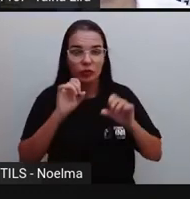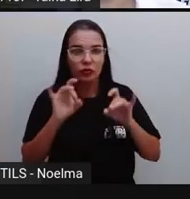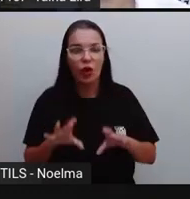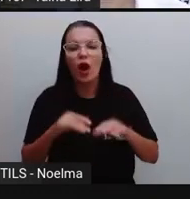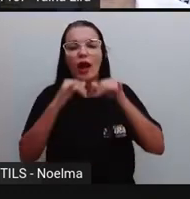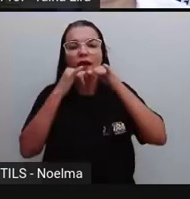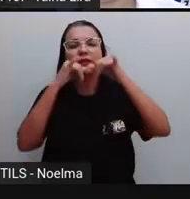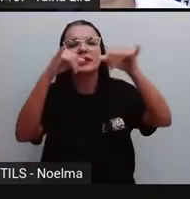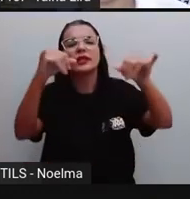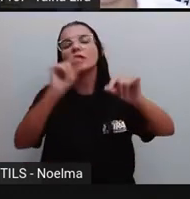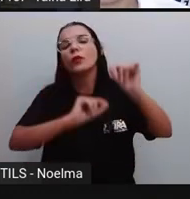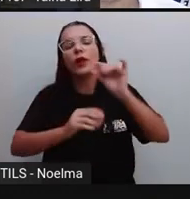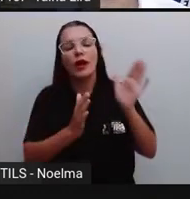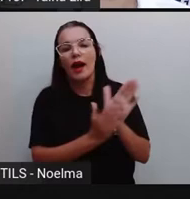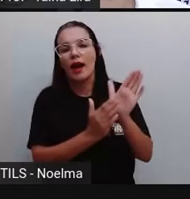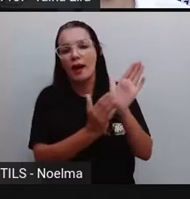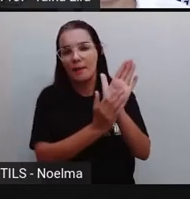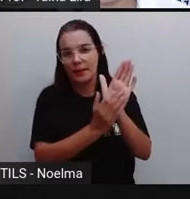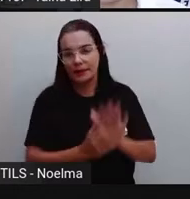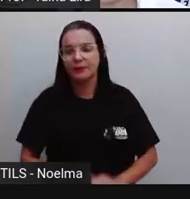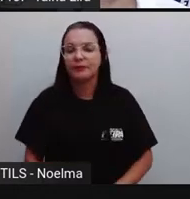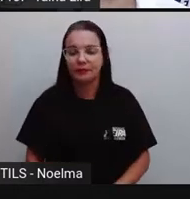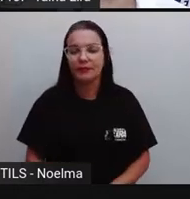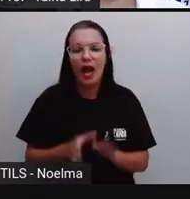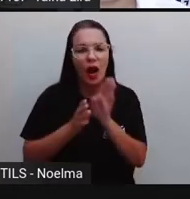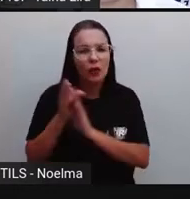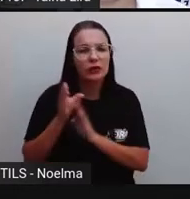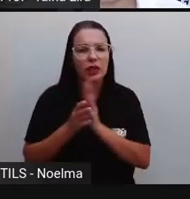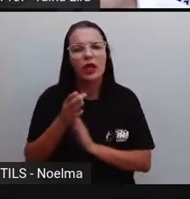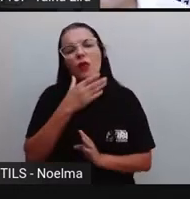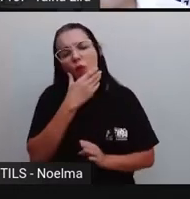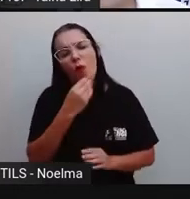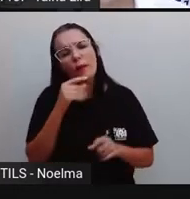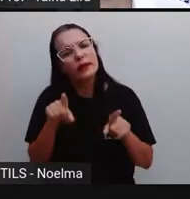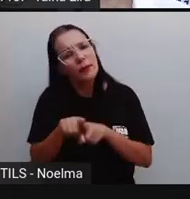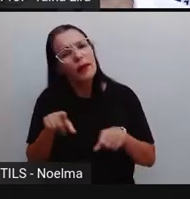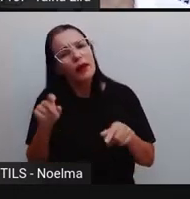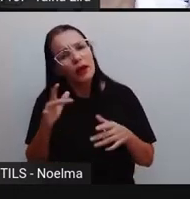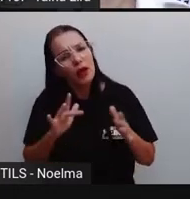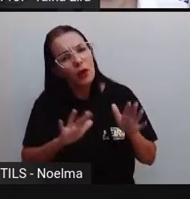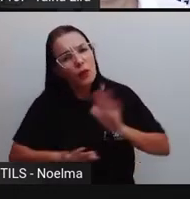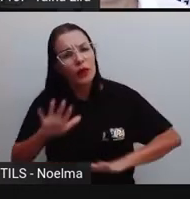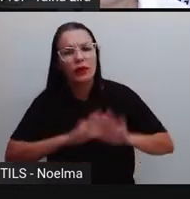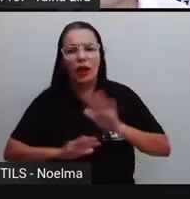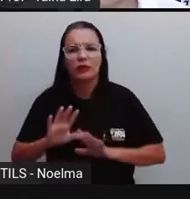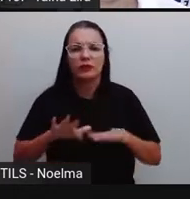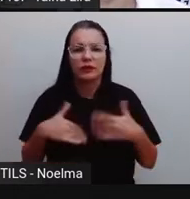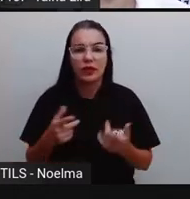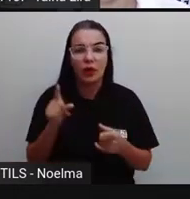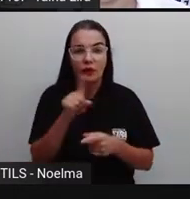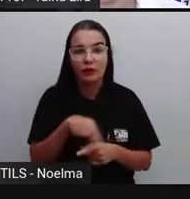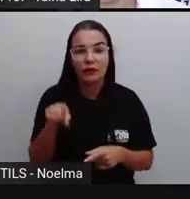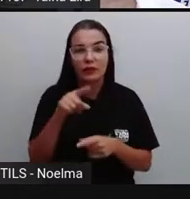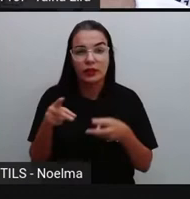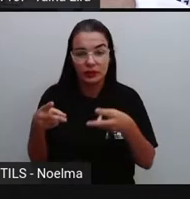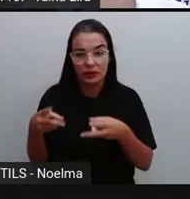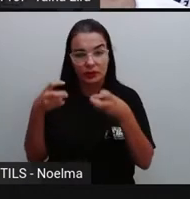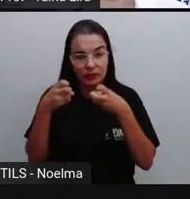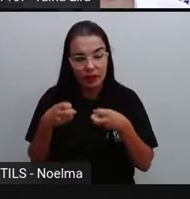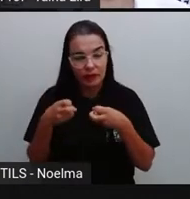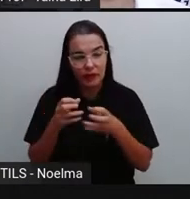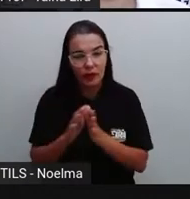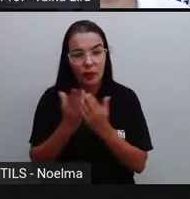falando sobre a campanha, aconselhando os homens também a se cuidarem. Então, conseguiram observar que quando eu falo